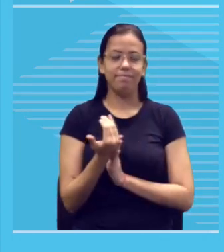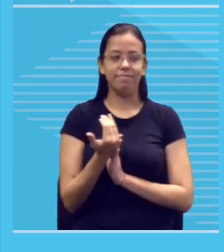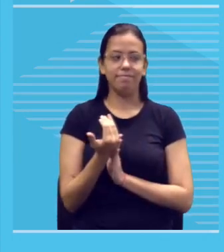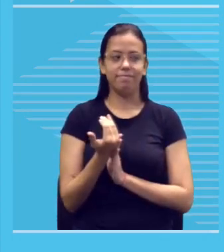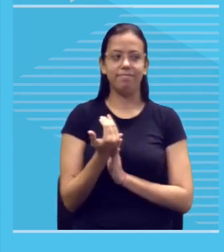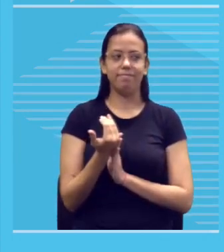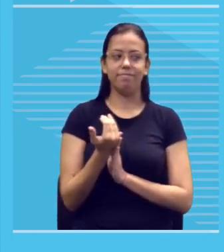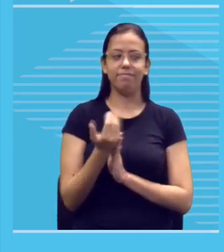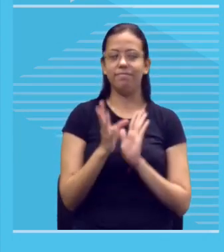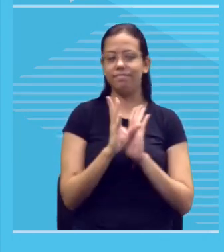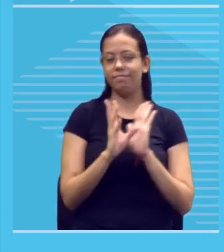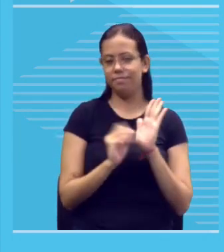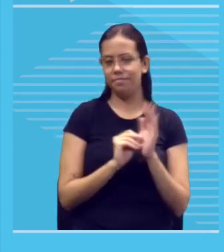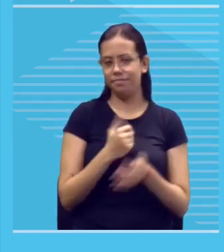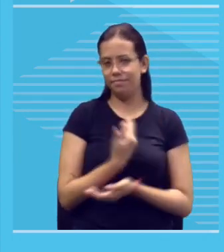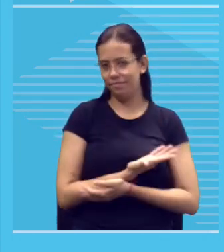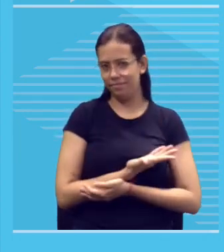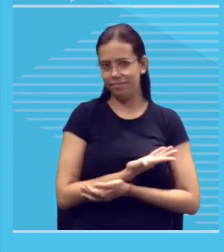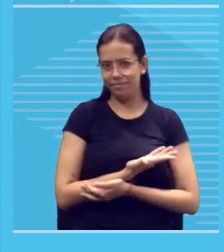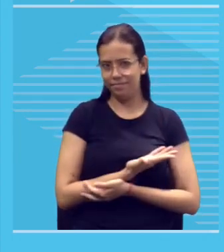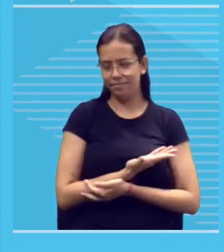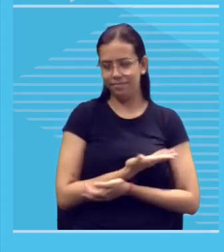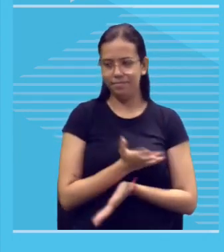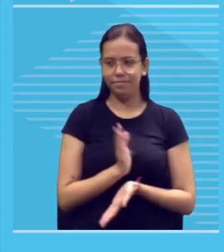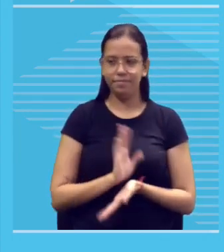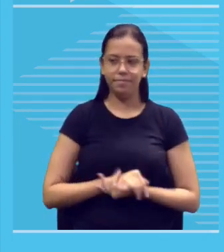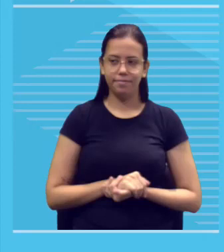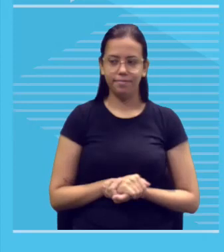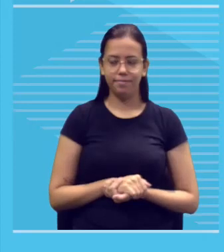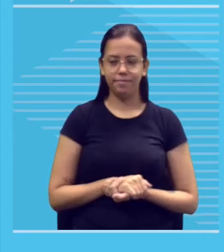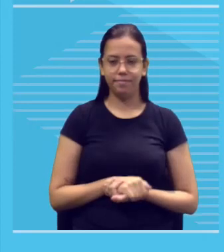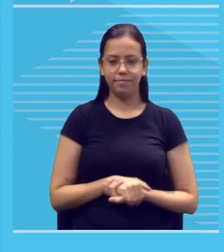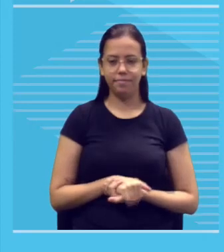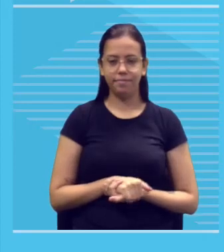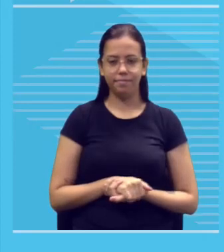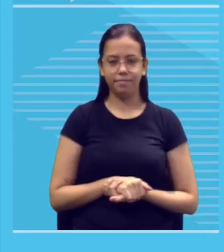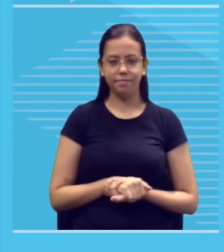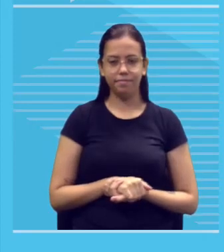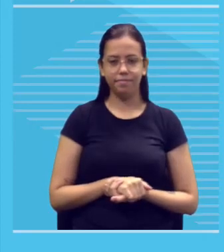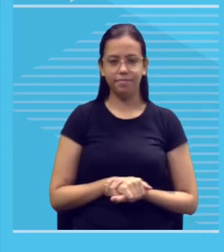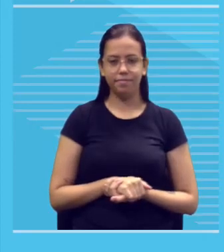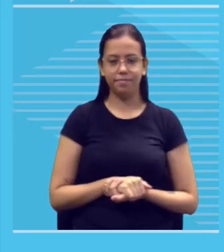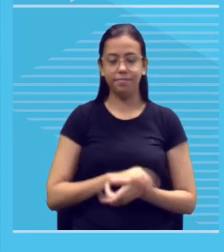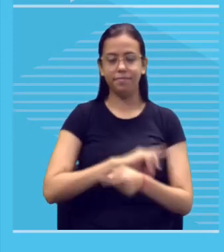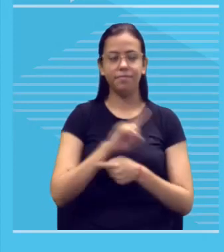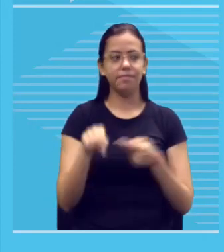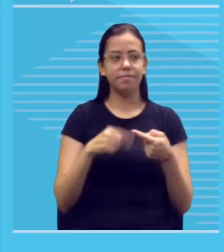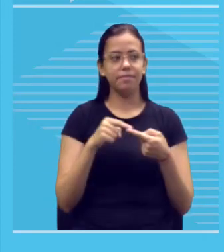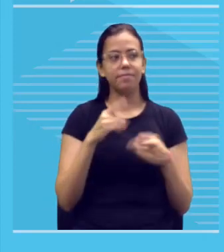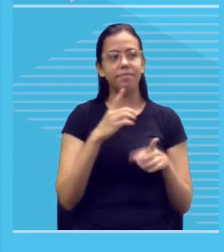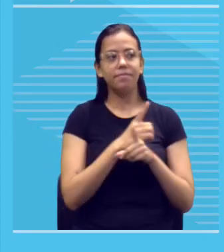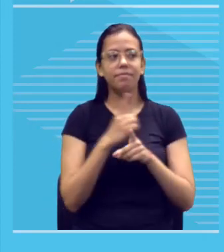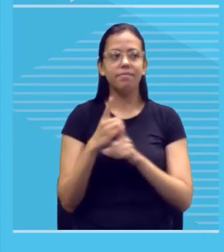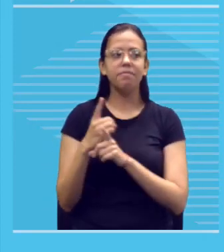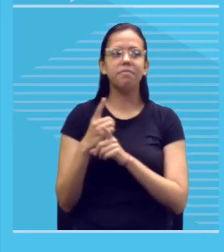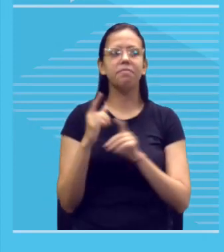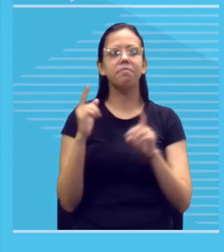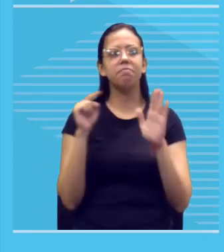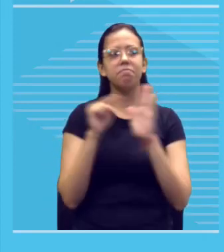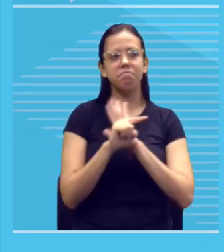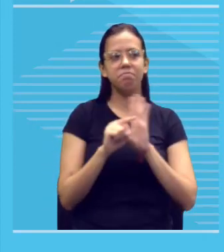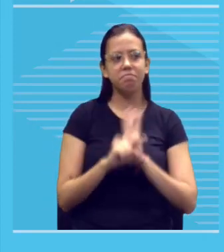nosso objeto do conhecimento expressões algébricas né conteúdo de hoje nosso objetivo identificar situações